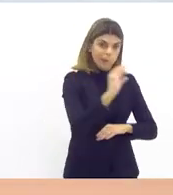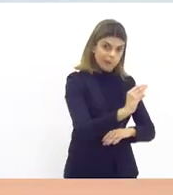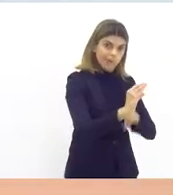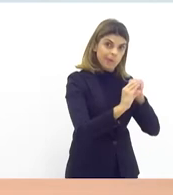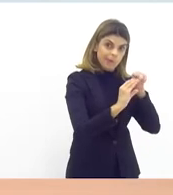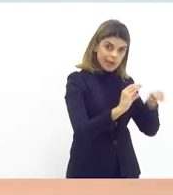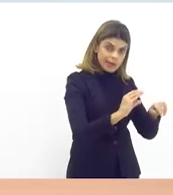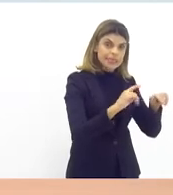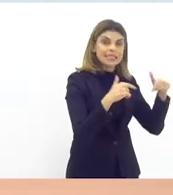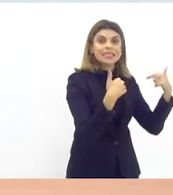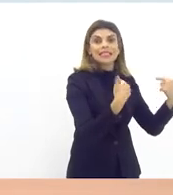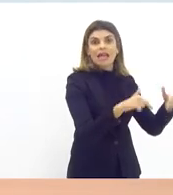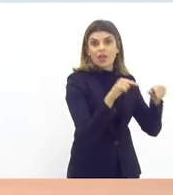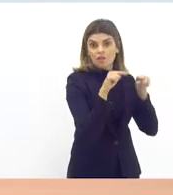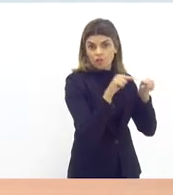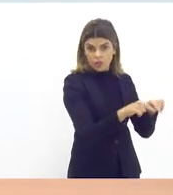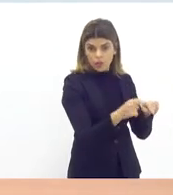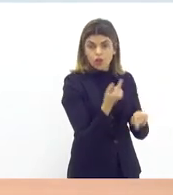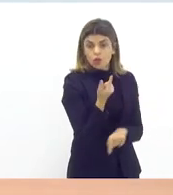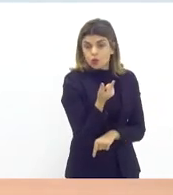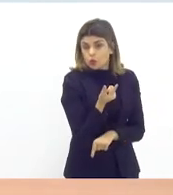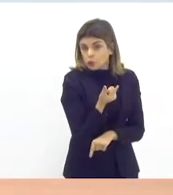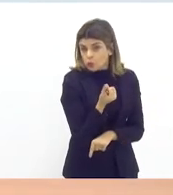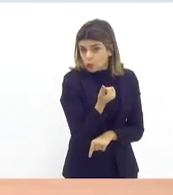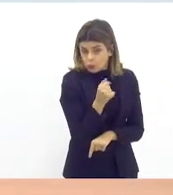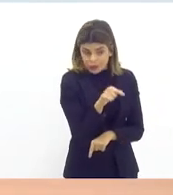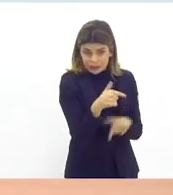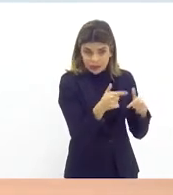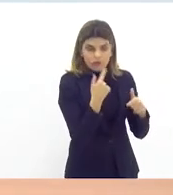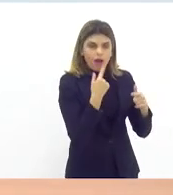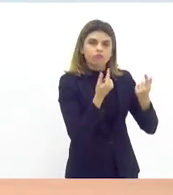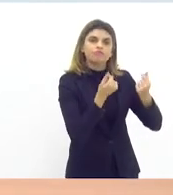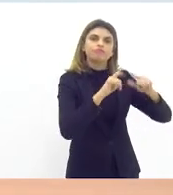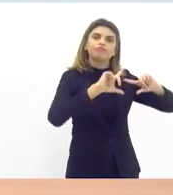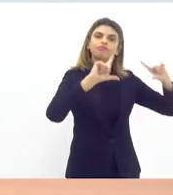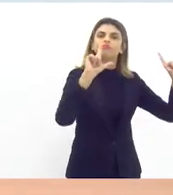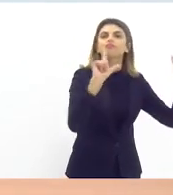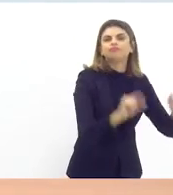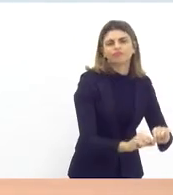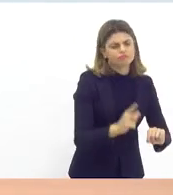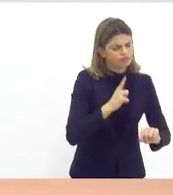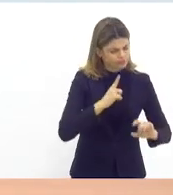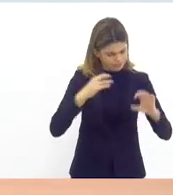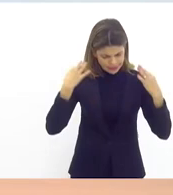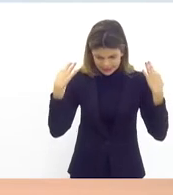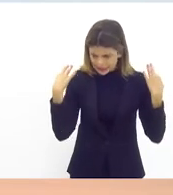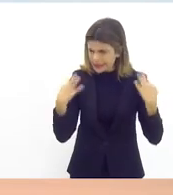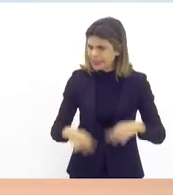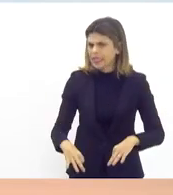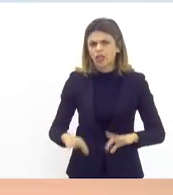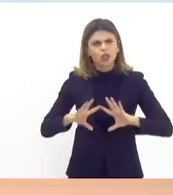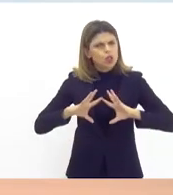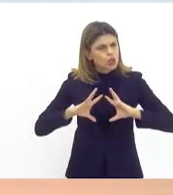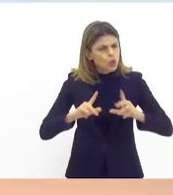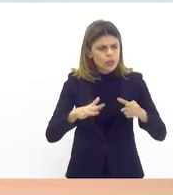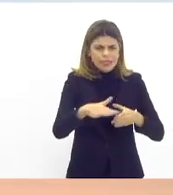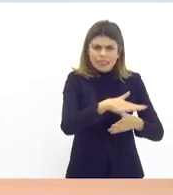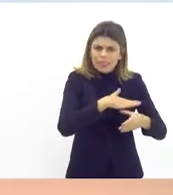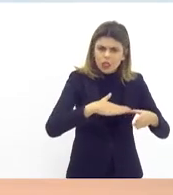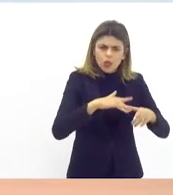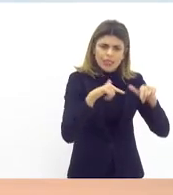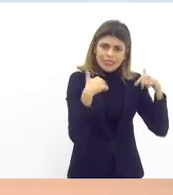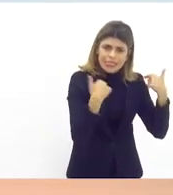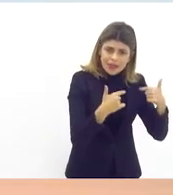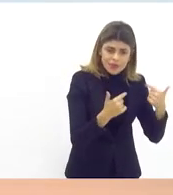o tomador de serviço. O custo líquido para o tomador de serviço vai cair, é certeza absoluta. Ou seja, todo o setor de serviços que